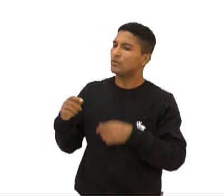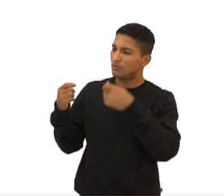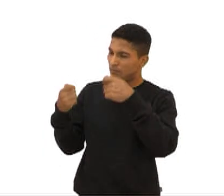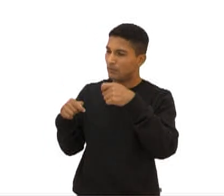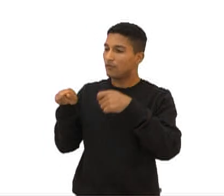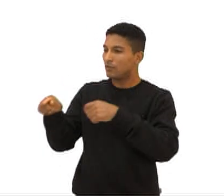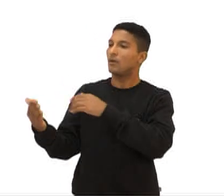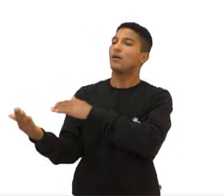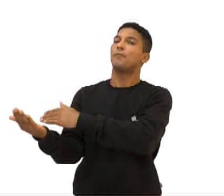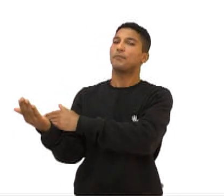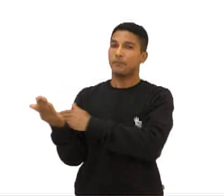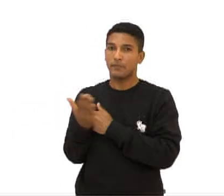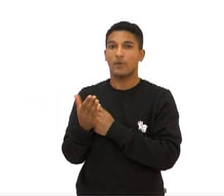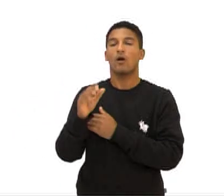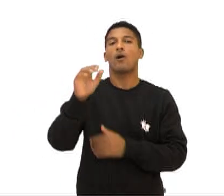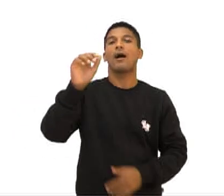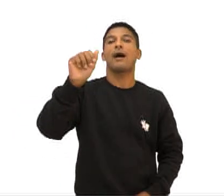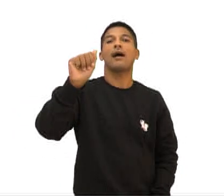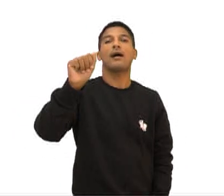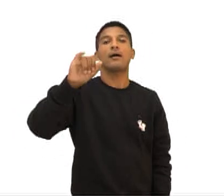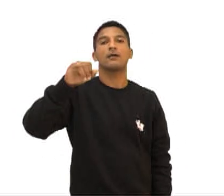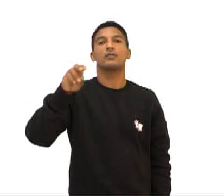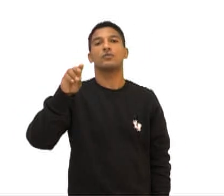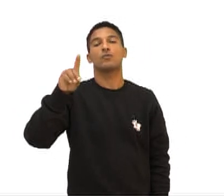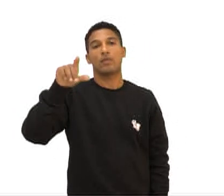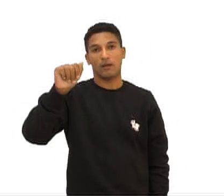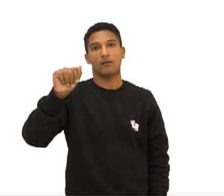C. Era esperada a sua chegada.